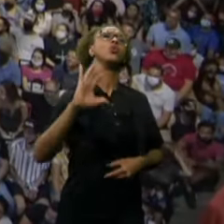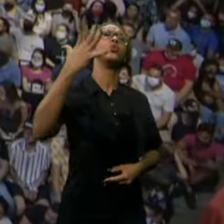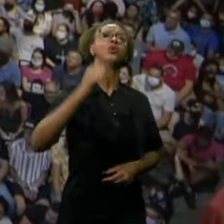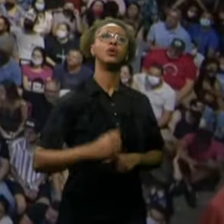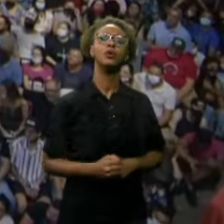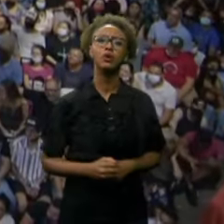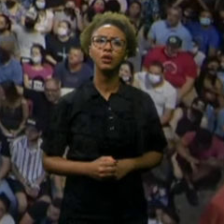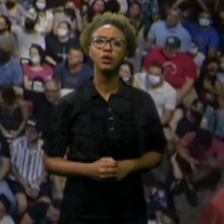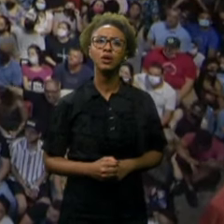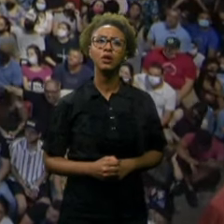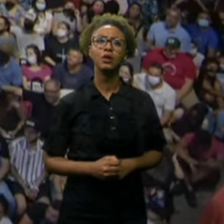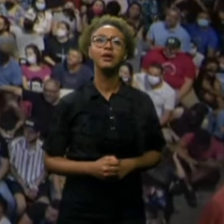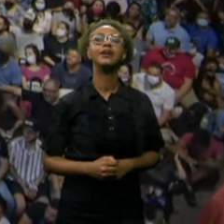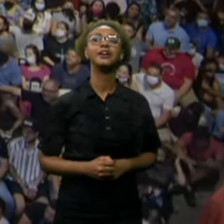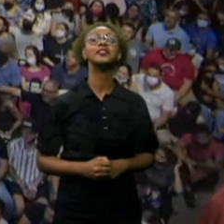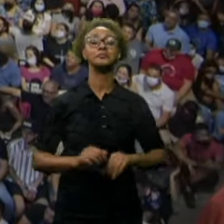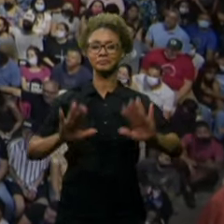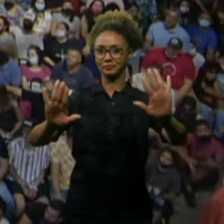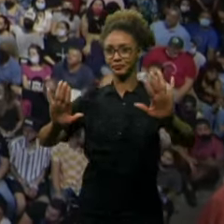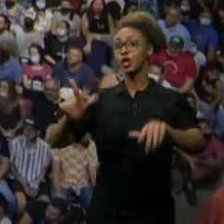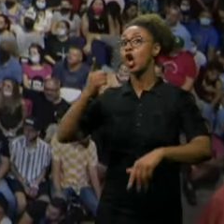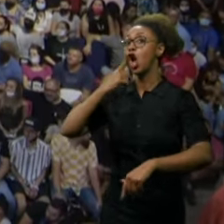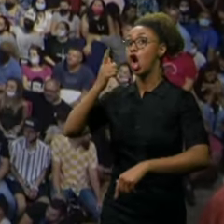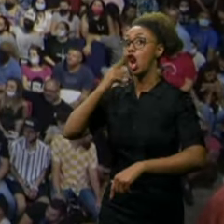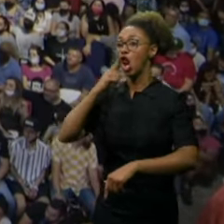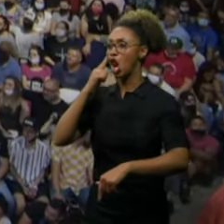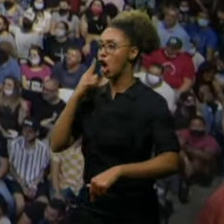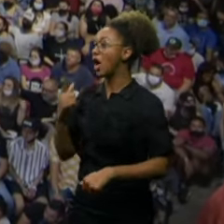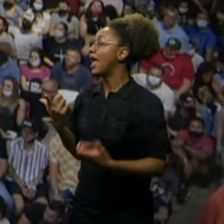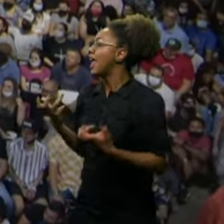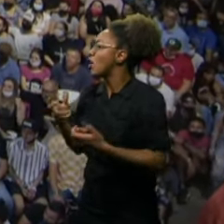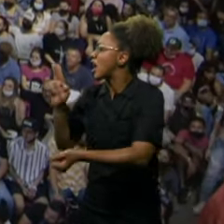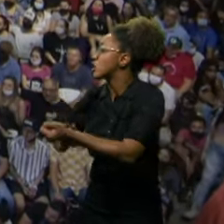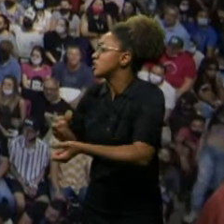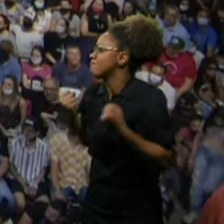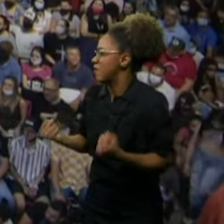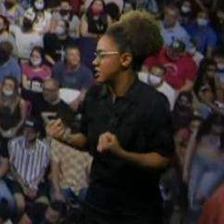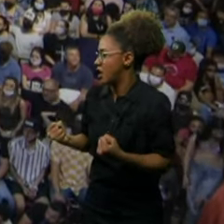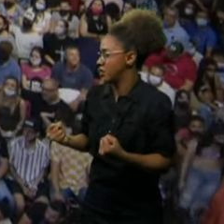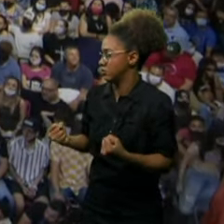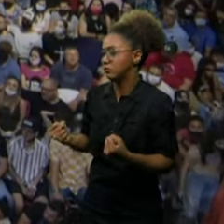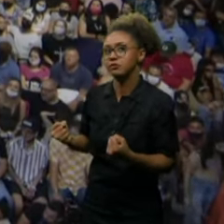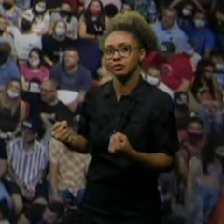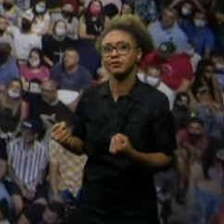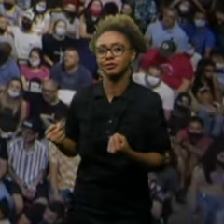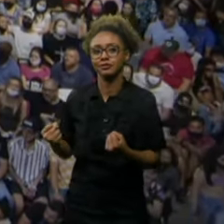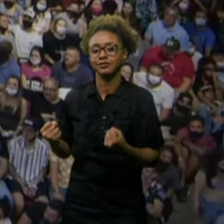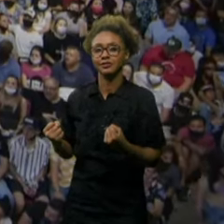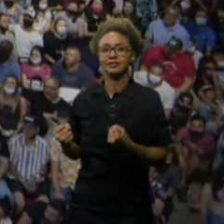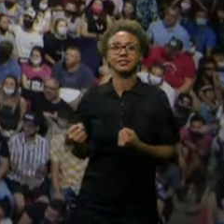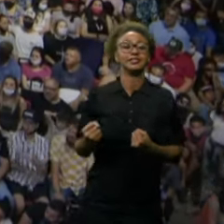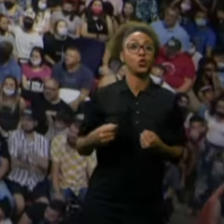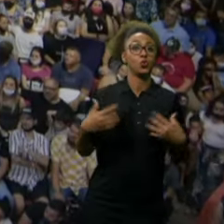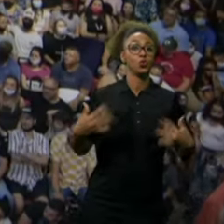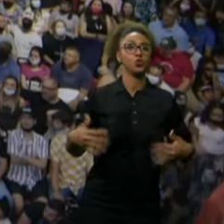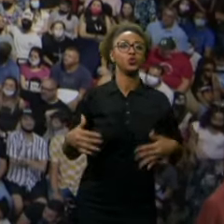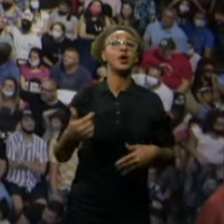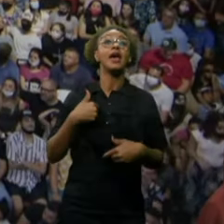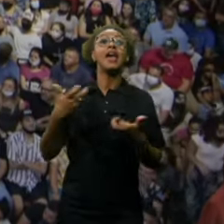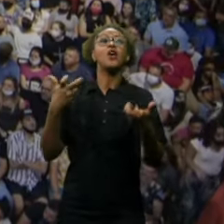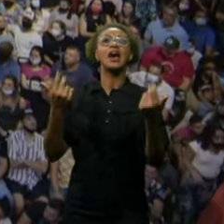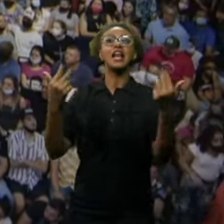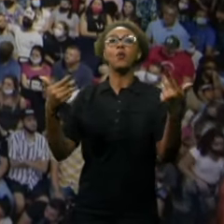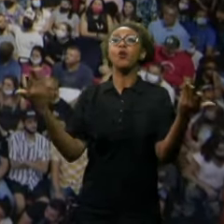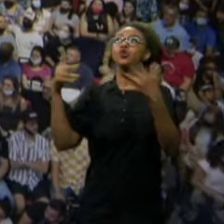ó e nós vamos entrar pega aí um negócio bem pesado eu quero coisa pesada menino beijo eu quero